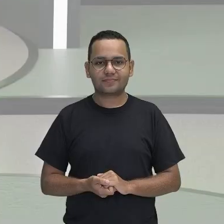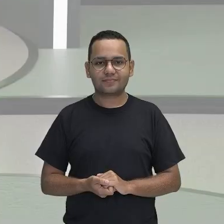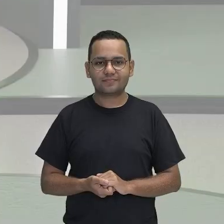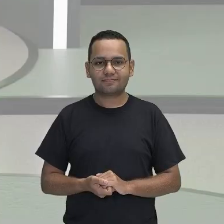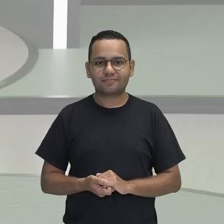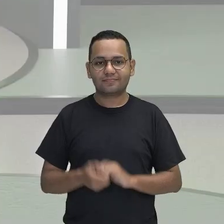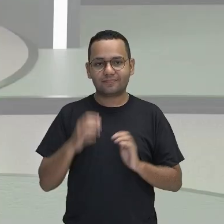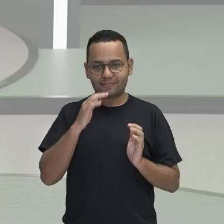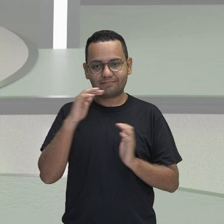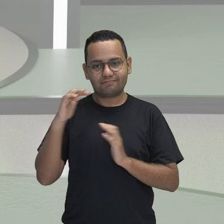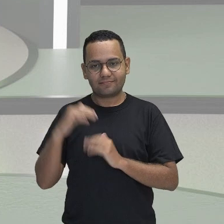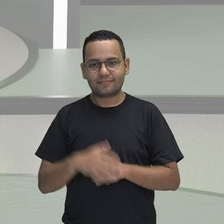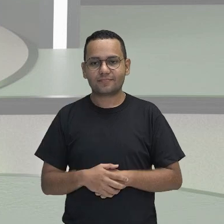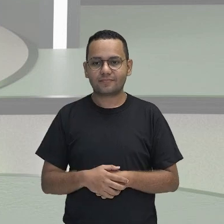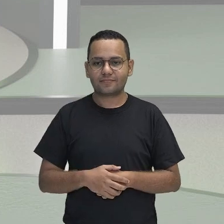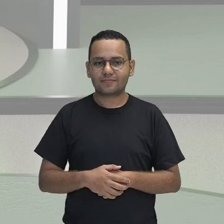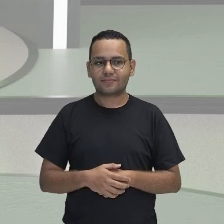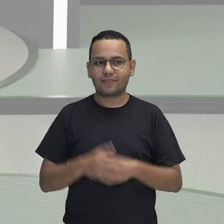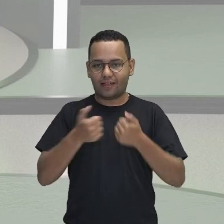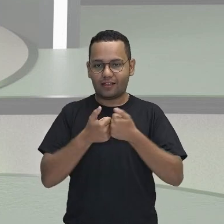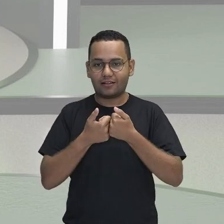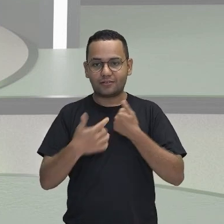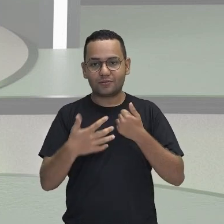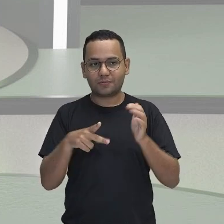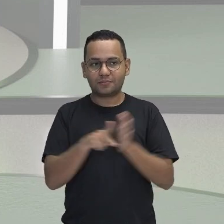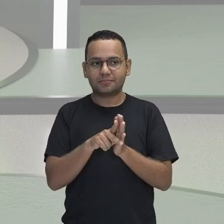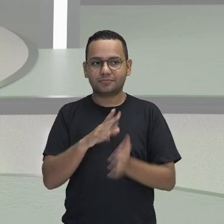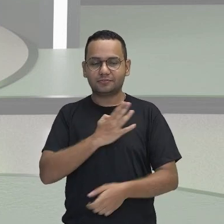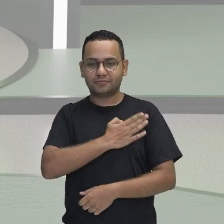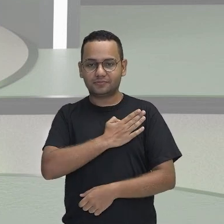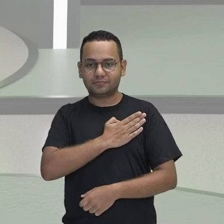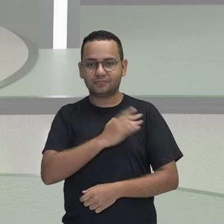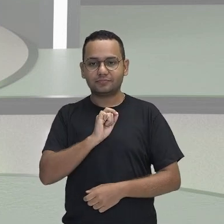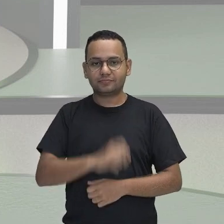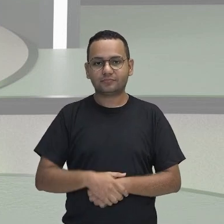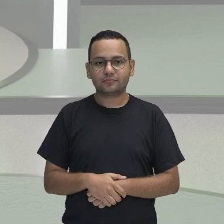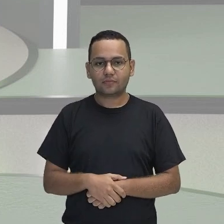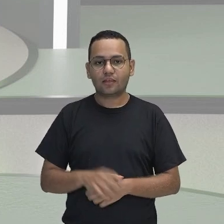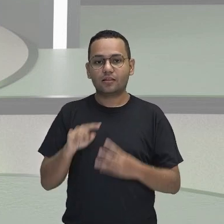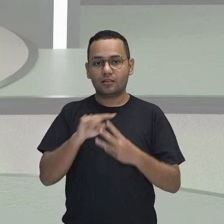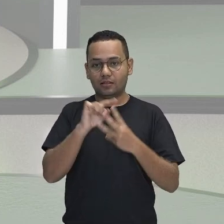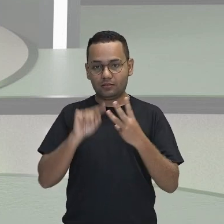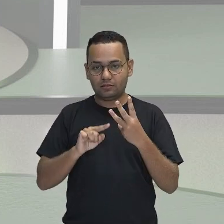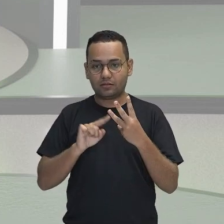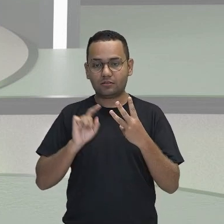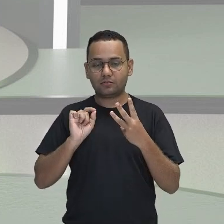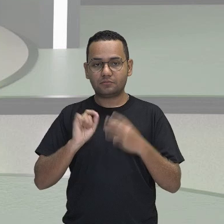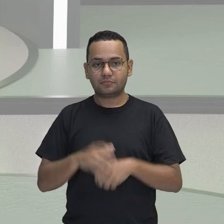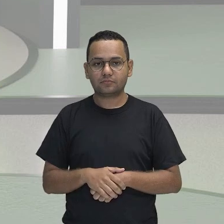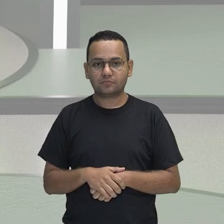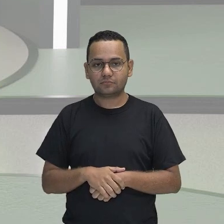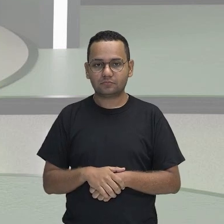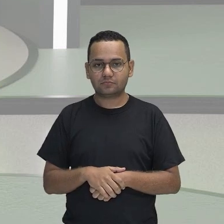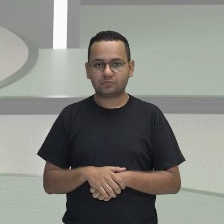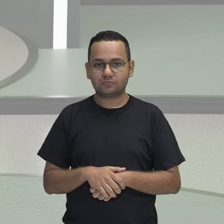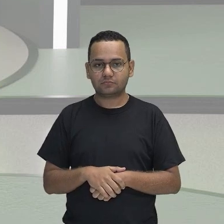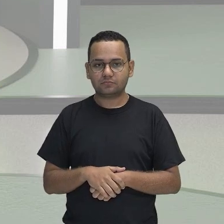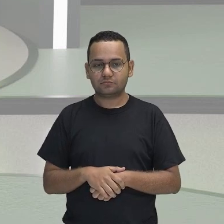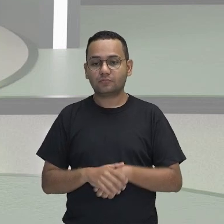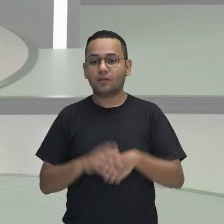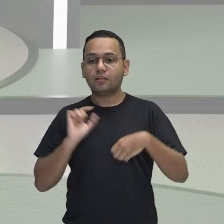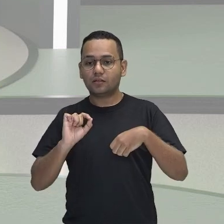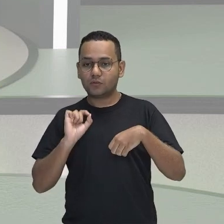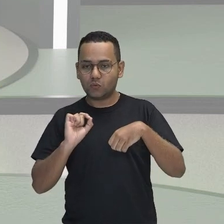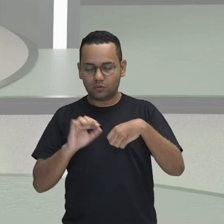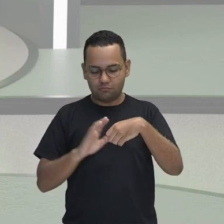a anatomia do nosso coração. Então, nosso coração também possui 3 camadas: o epicárdio, o